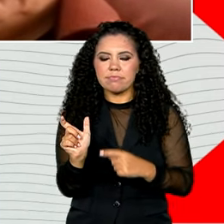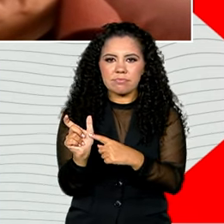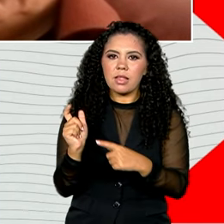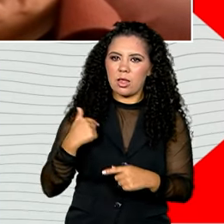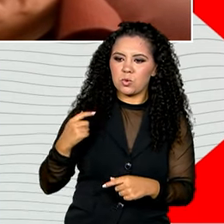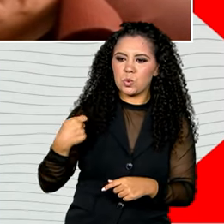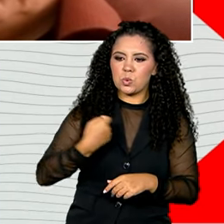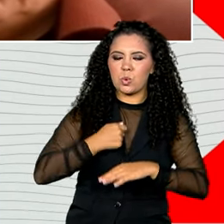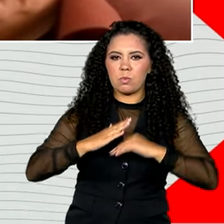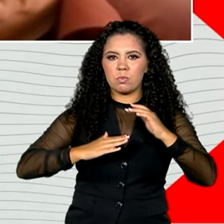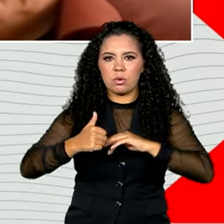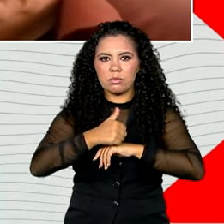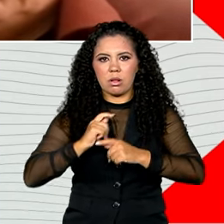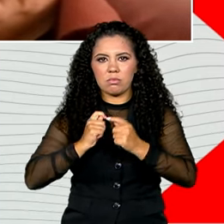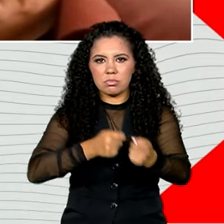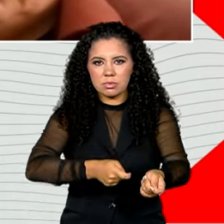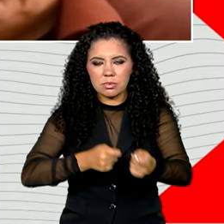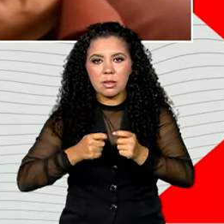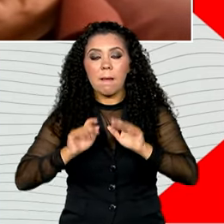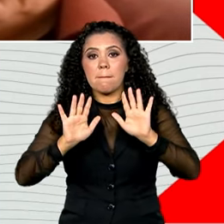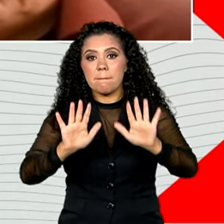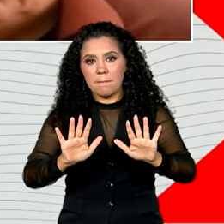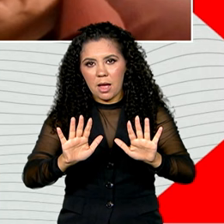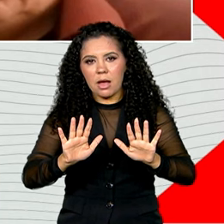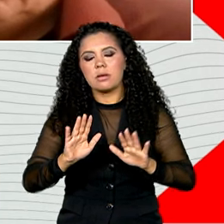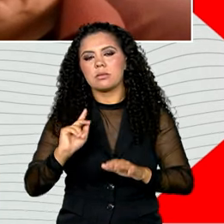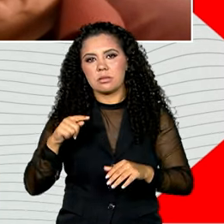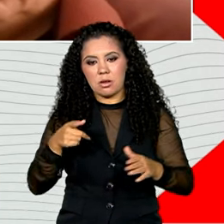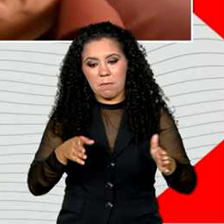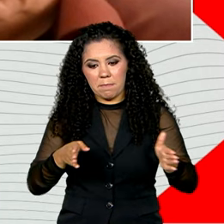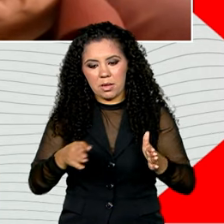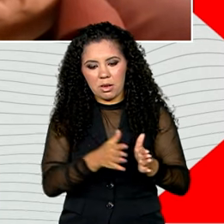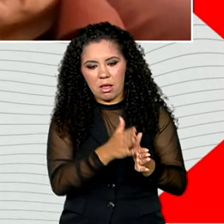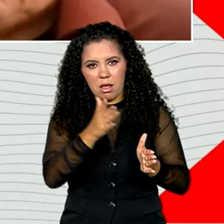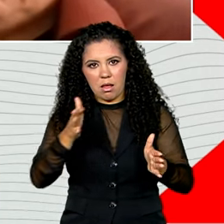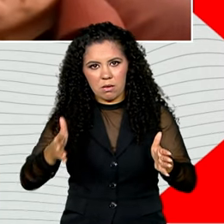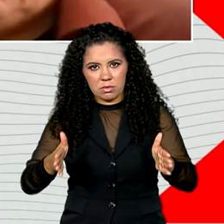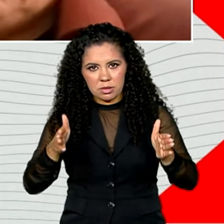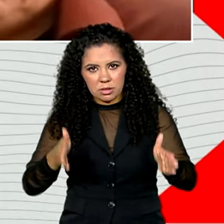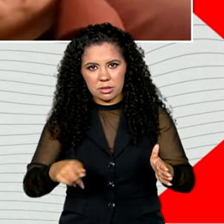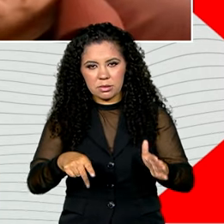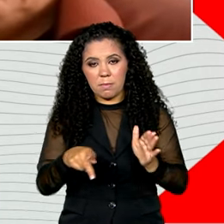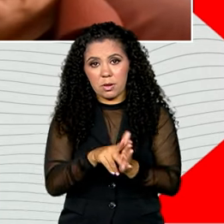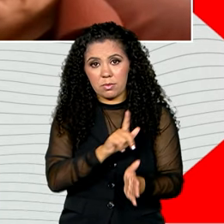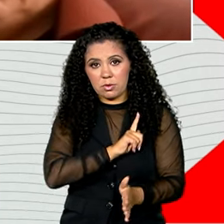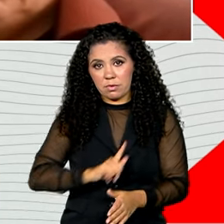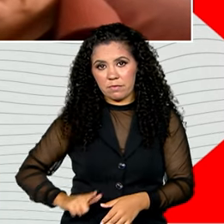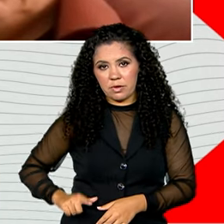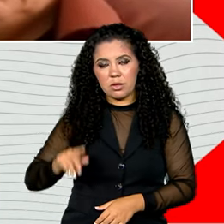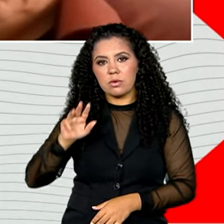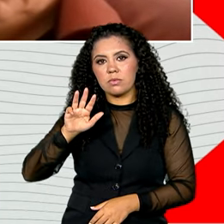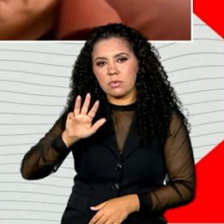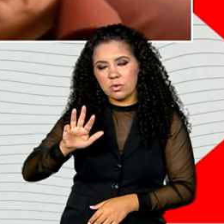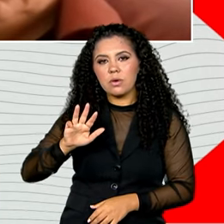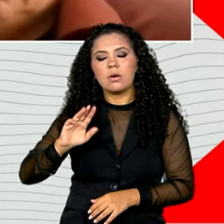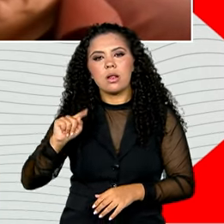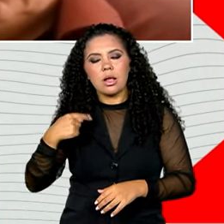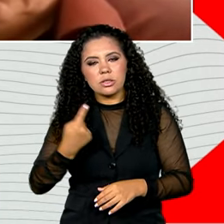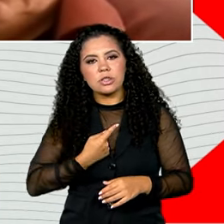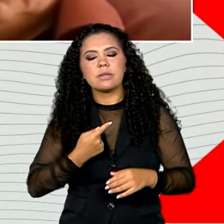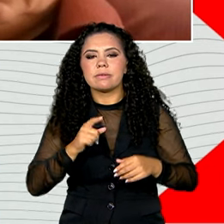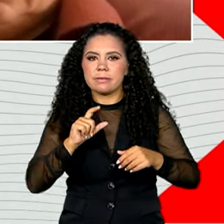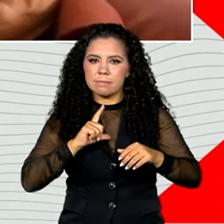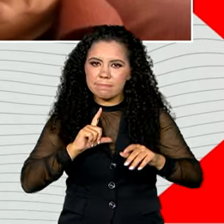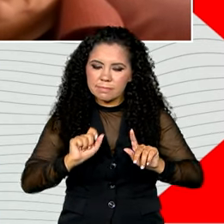do primeiro ano do governo do presidente Lula, de forma muito enfática, essa conquista de zerar a